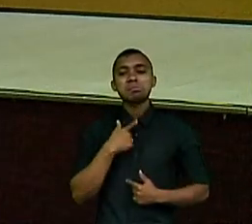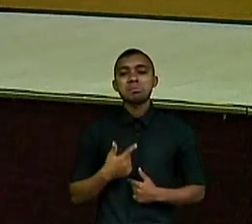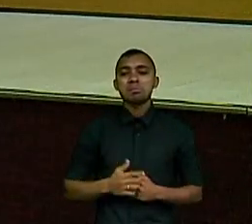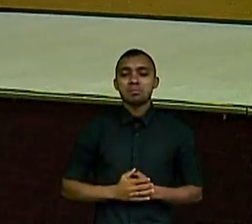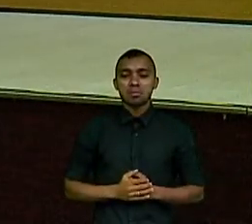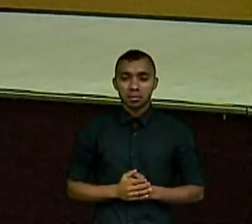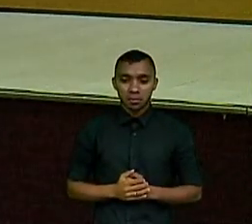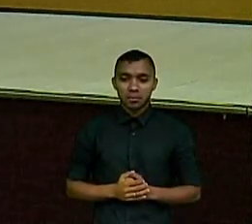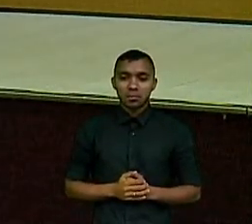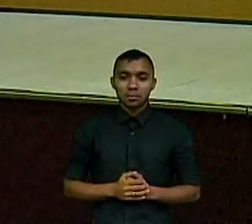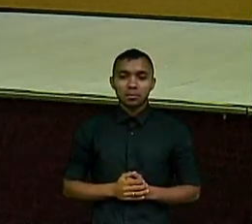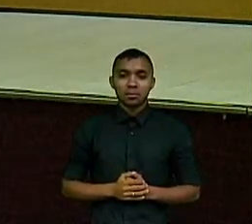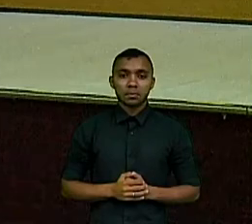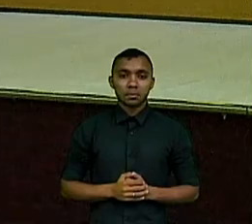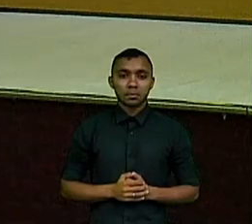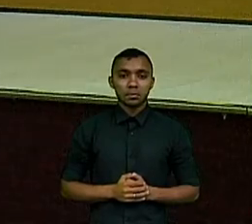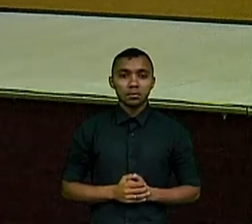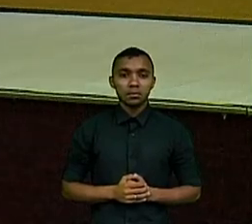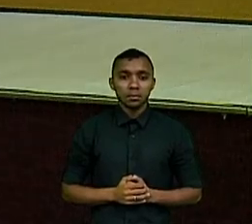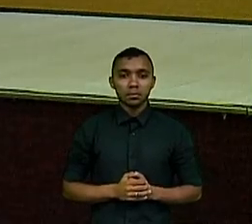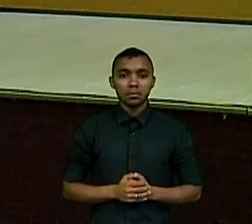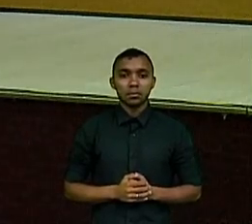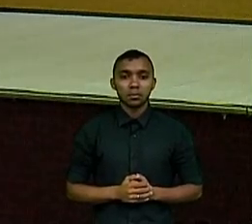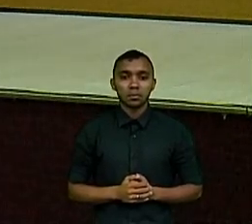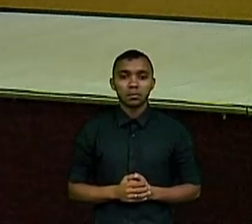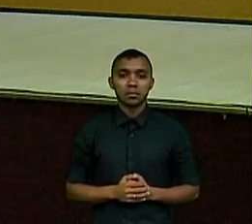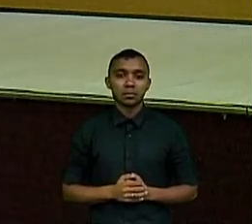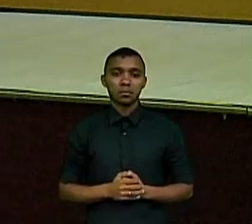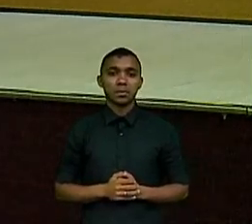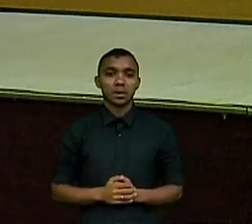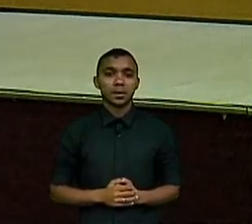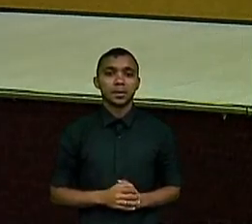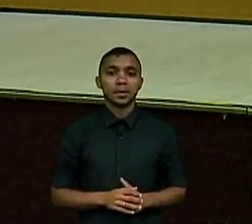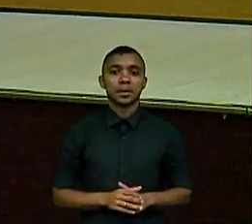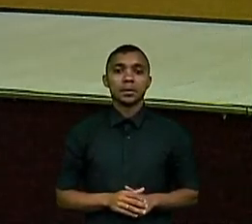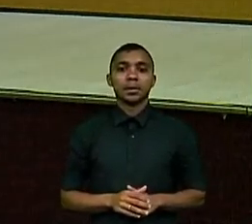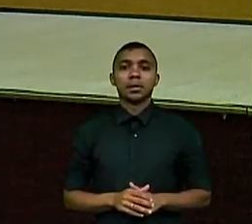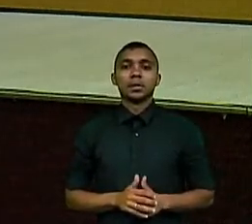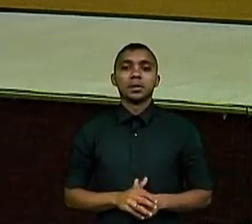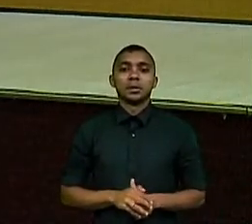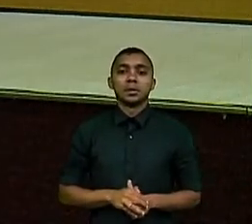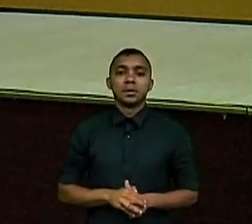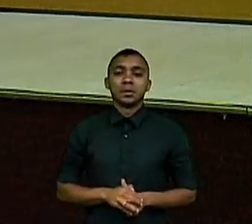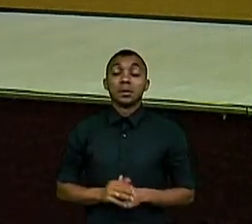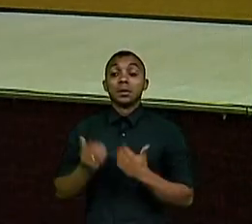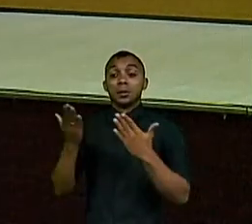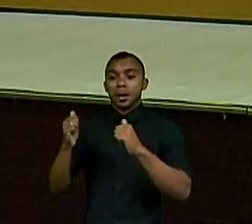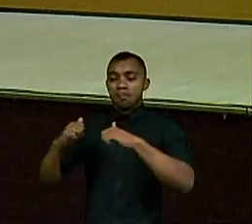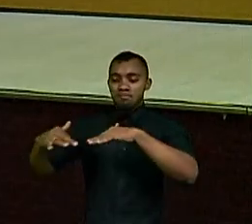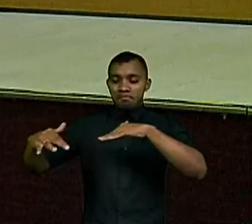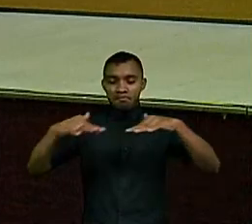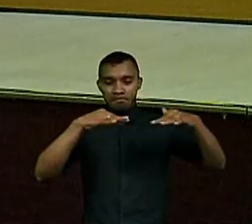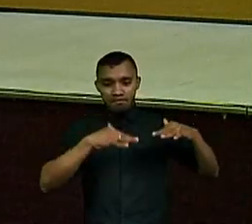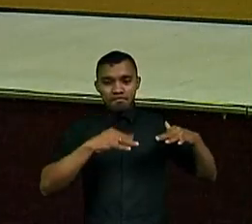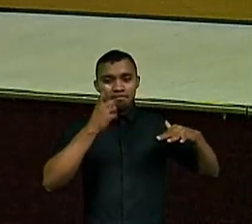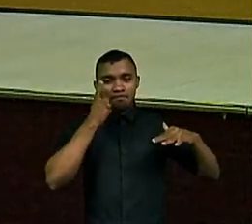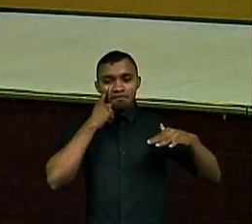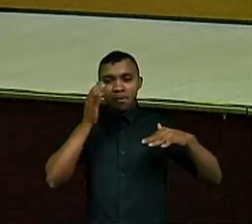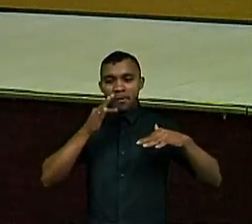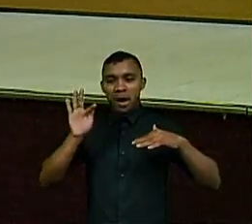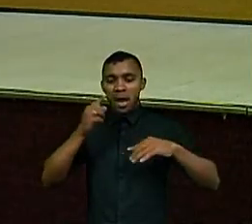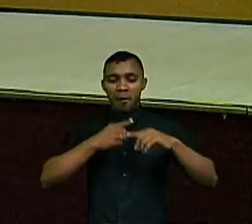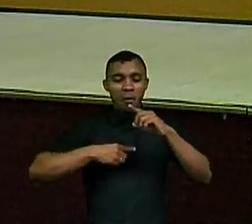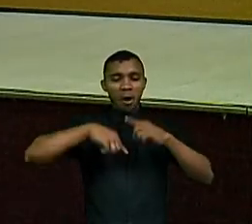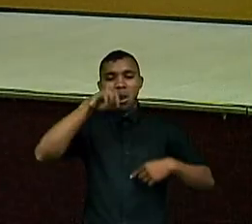imperava ok nós vamos ter então turma com a culminância desse movimento a Revolução Francesa eu via que a professora